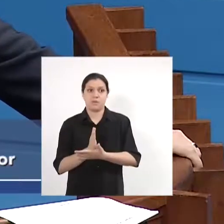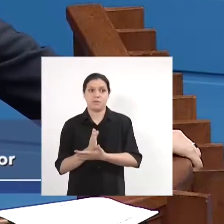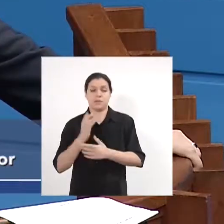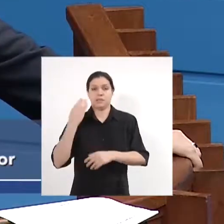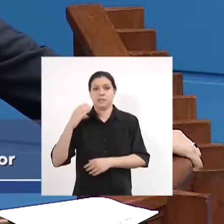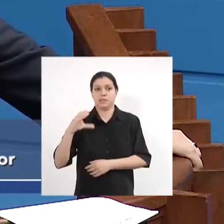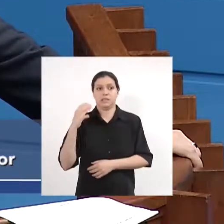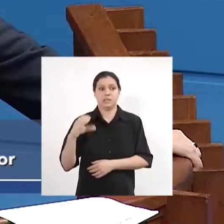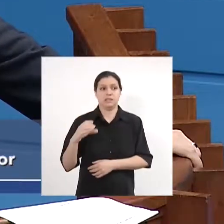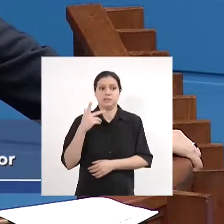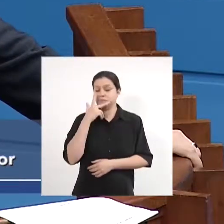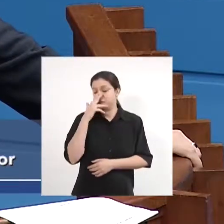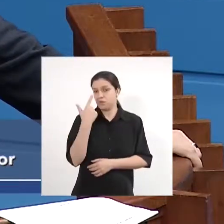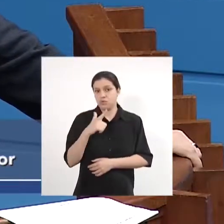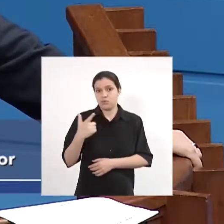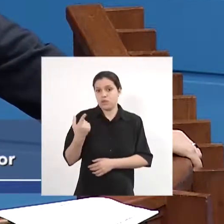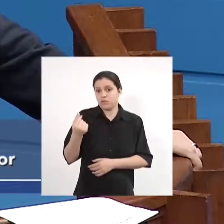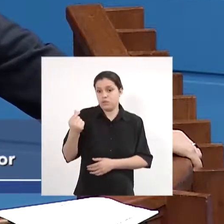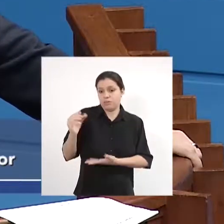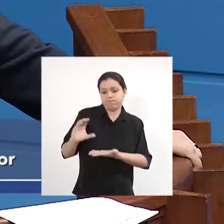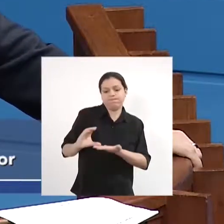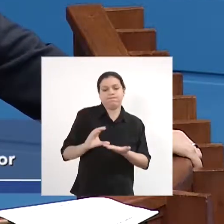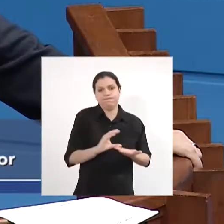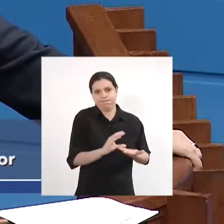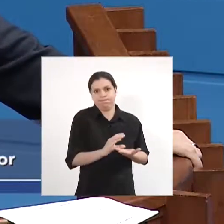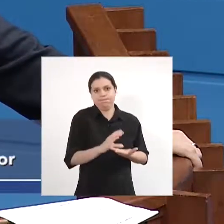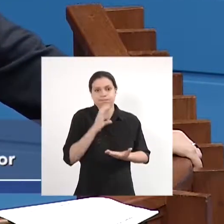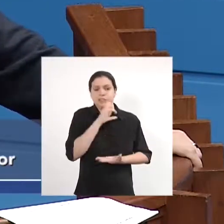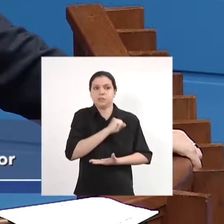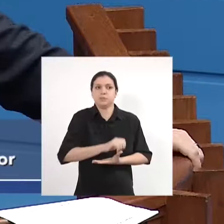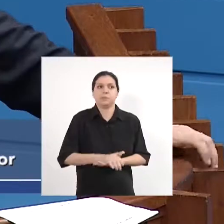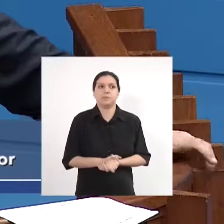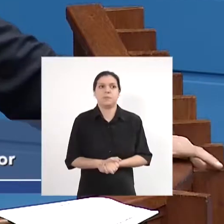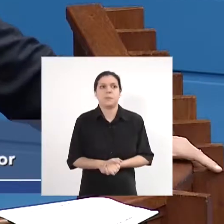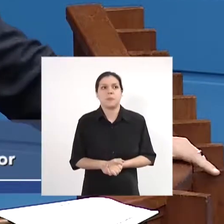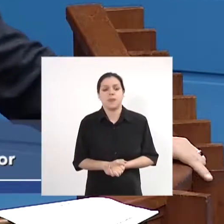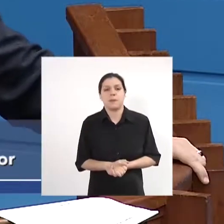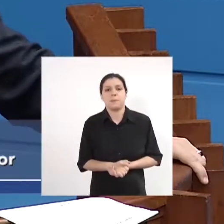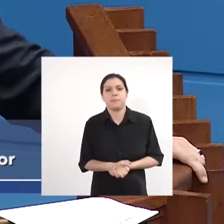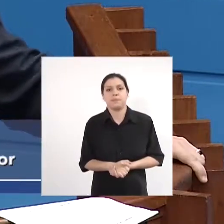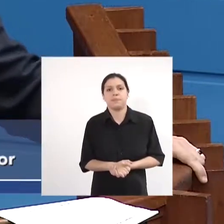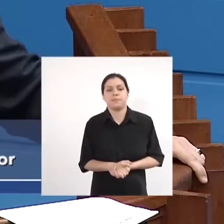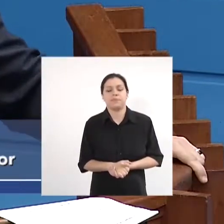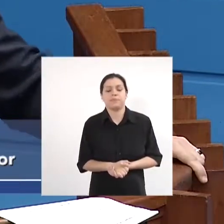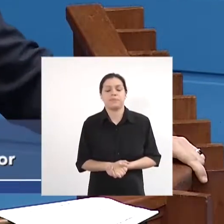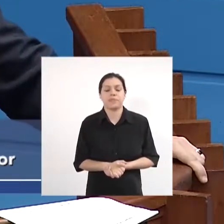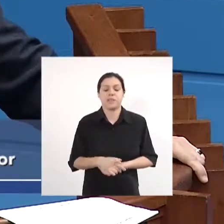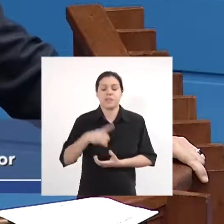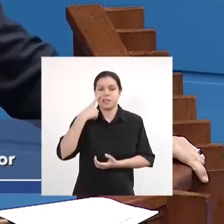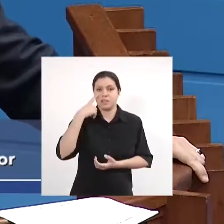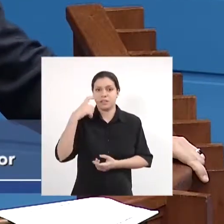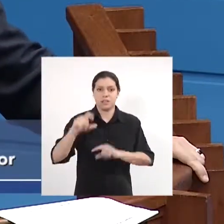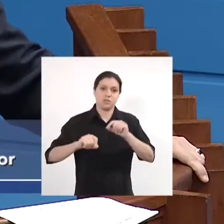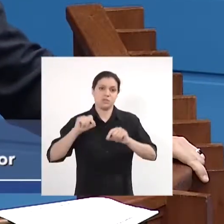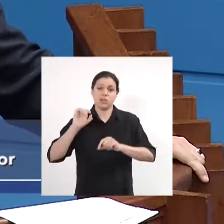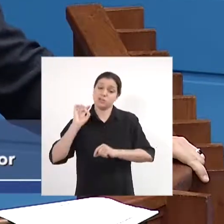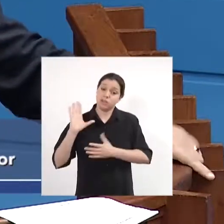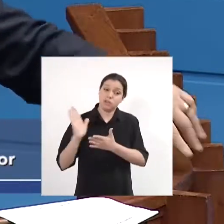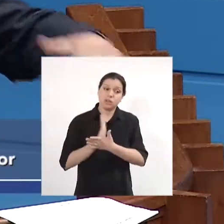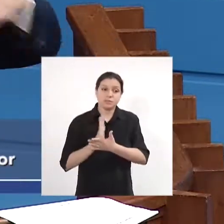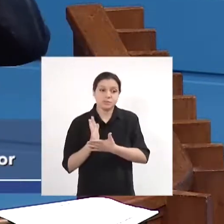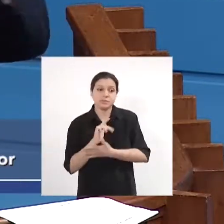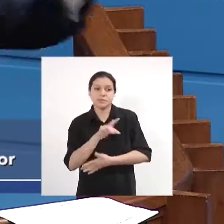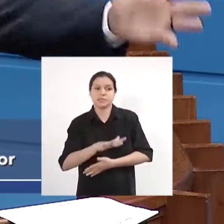retorno financeiro imediato, né? Então elas teriam interesse de investir apenas em determinadas áreas.